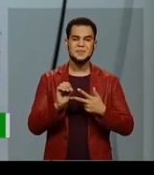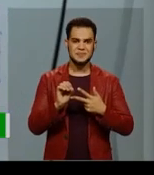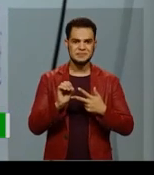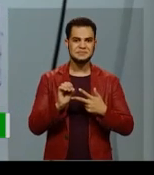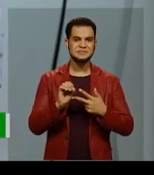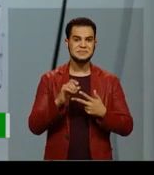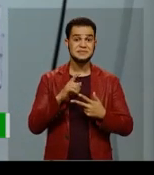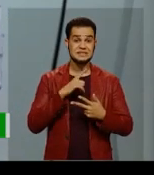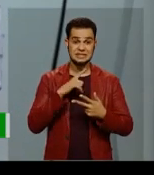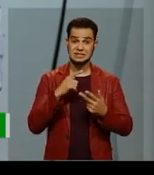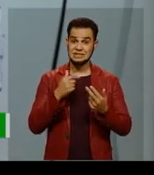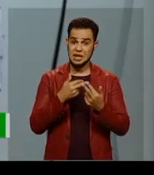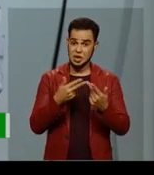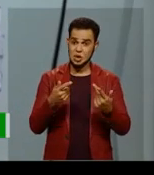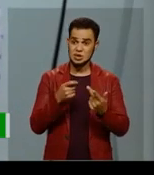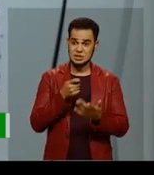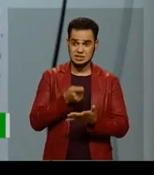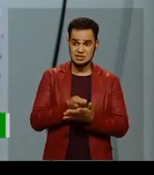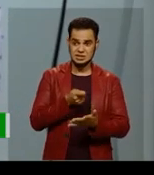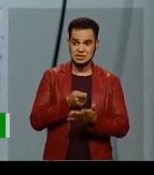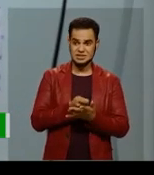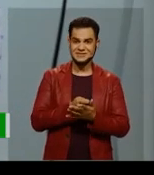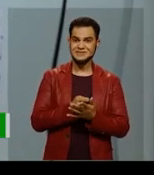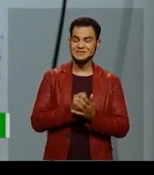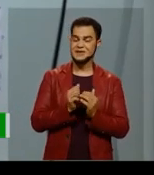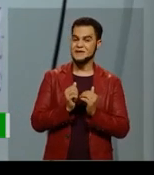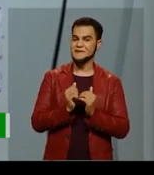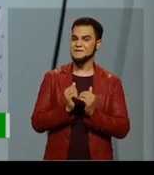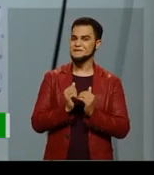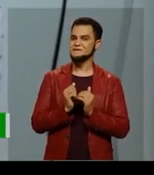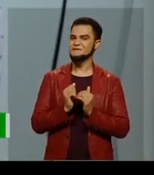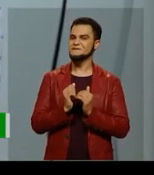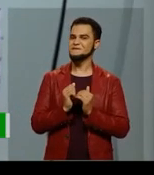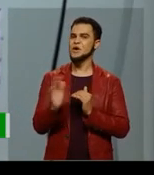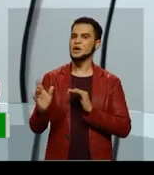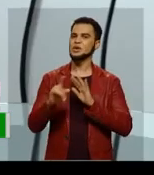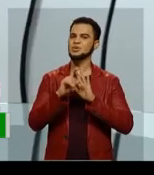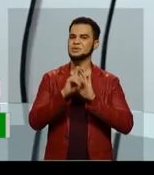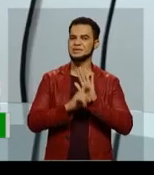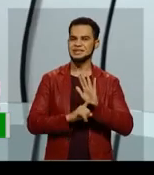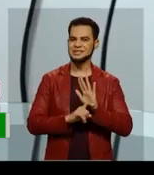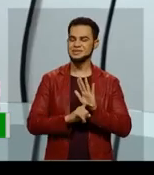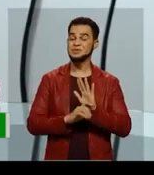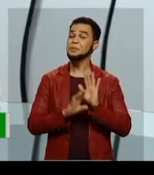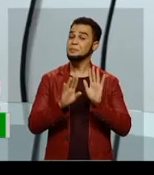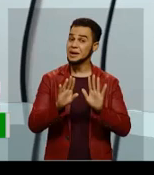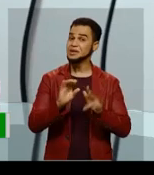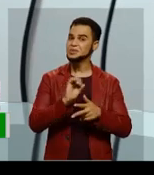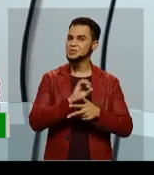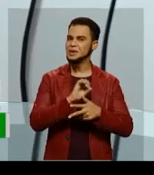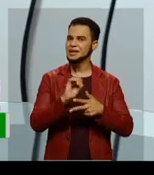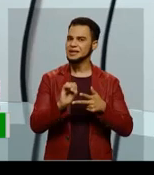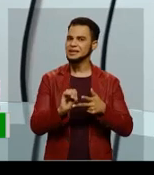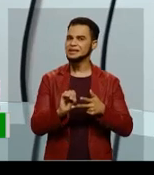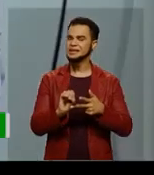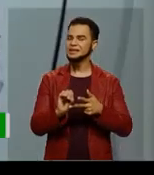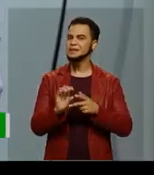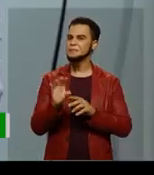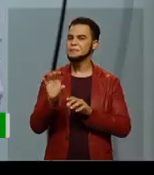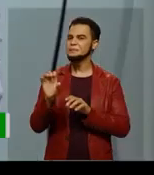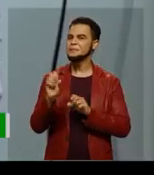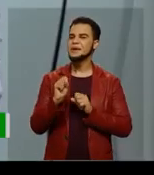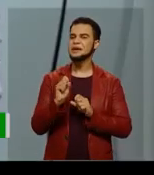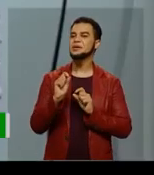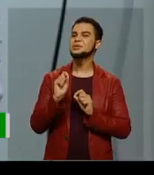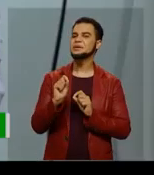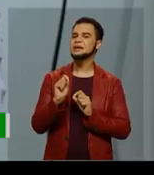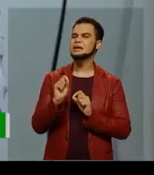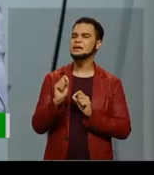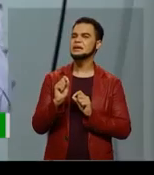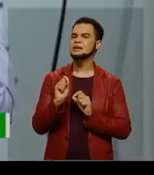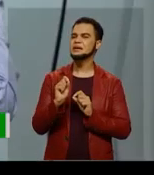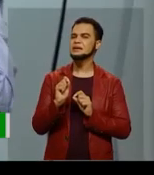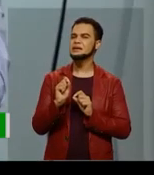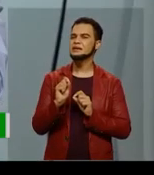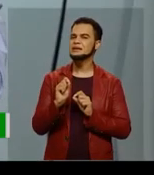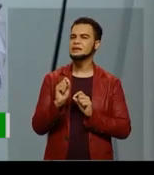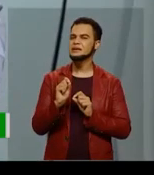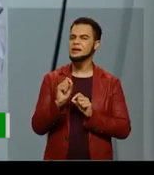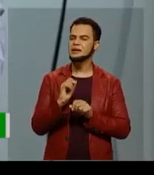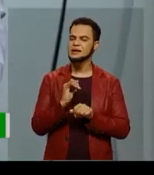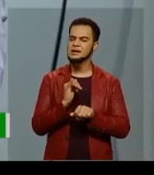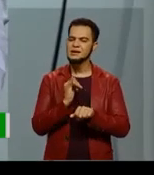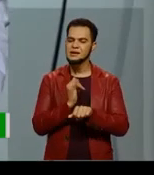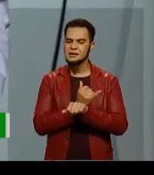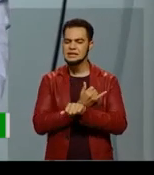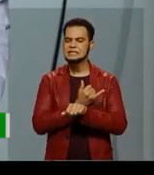texto exige fora dele, que nos leva fora, mas eles pegam também do texto pistas textuais